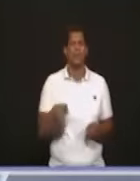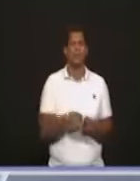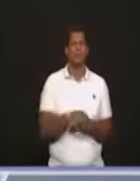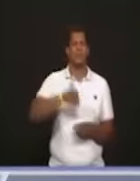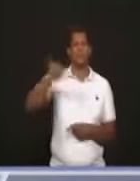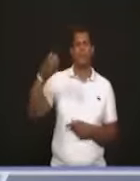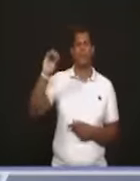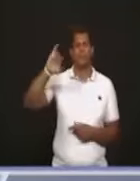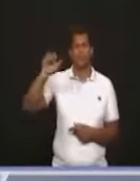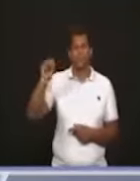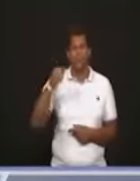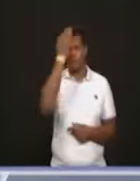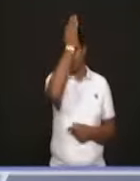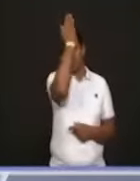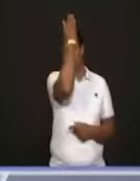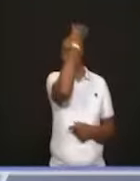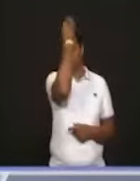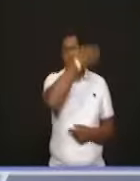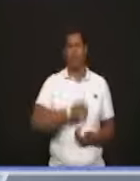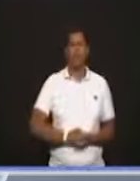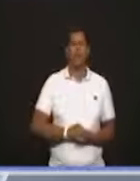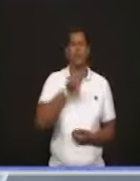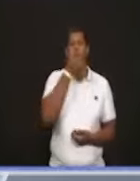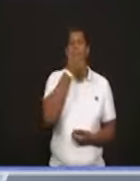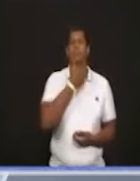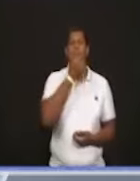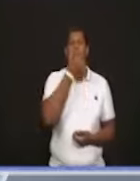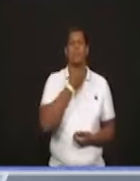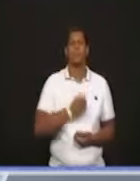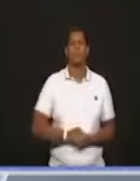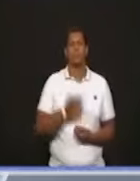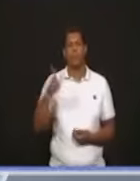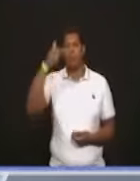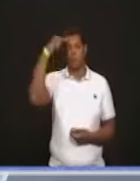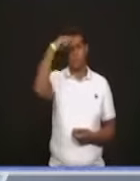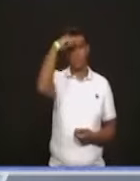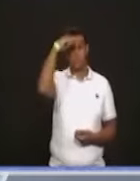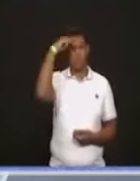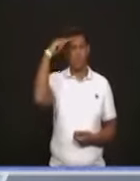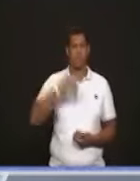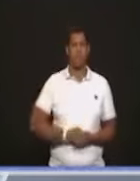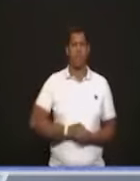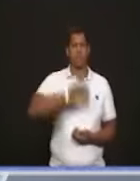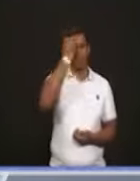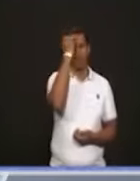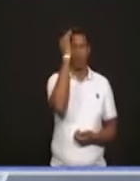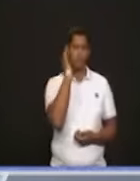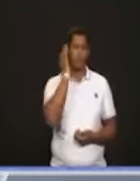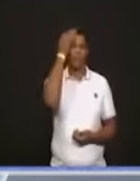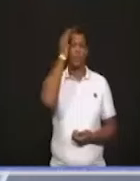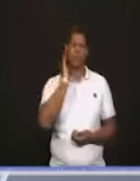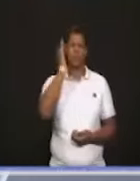vez em quando alguém lá se exaltava aí Ah comunist não sei o quê e você filhot filhote da